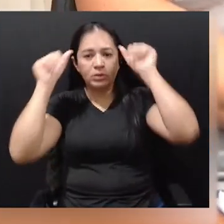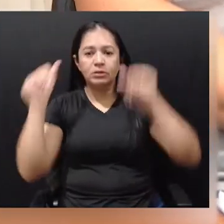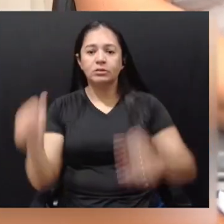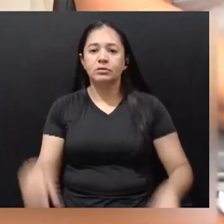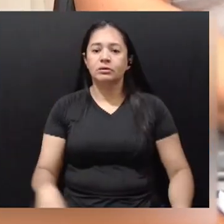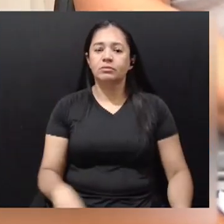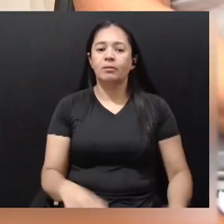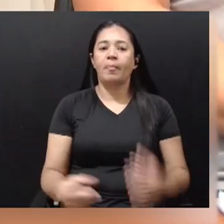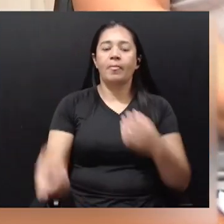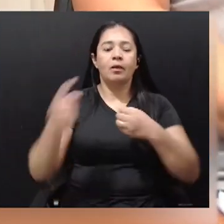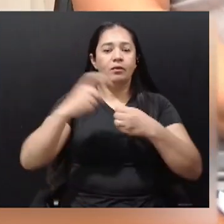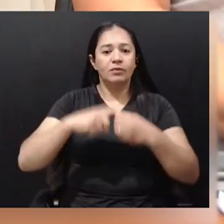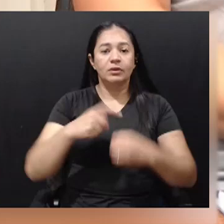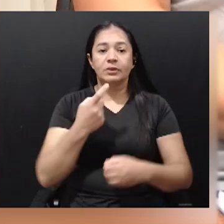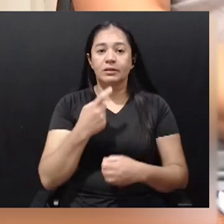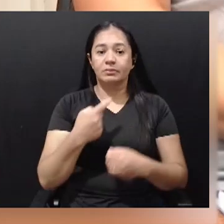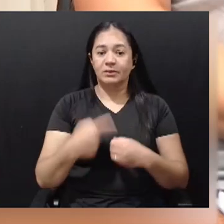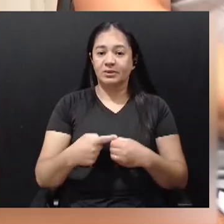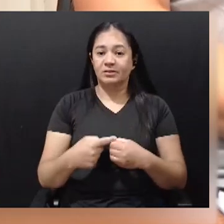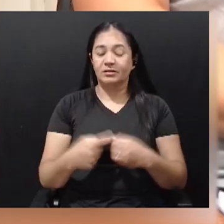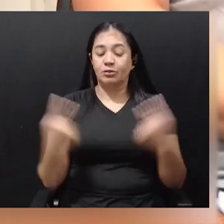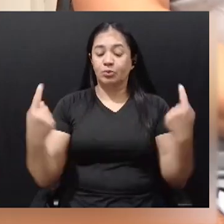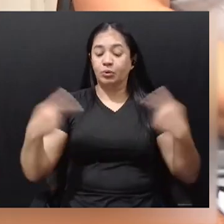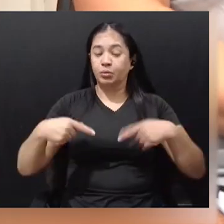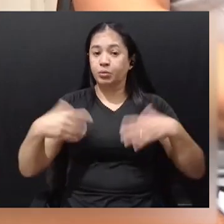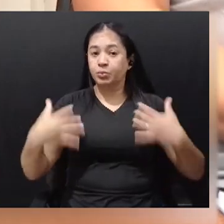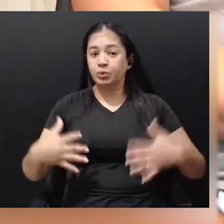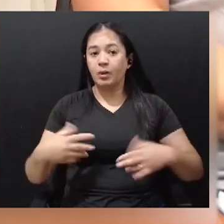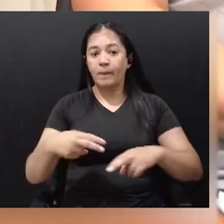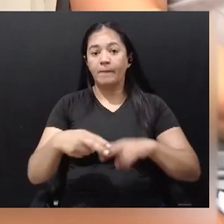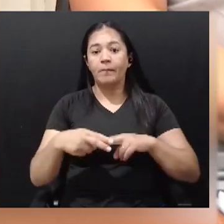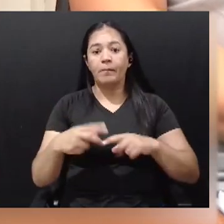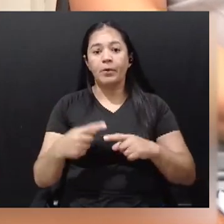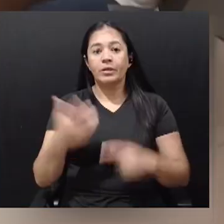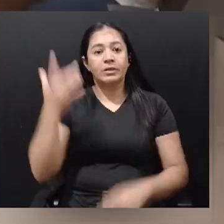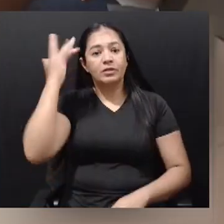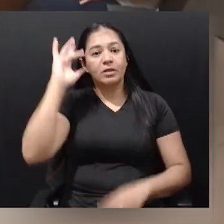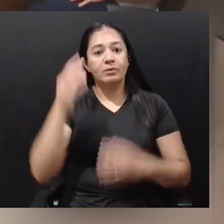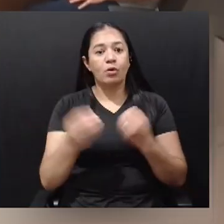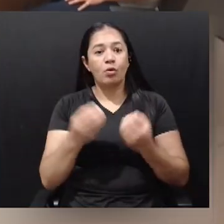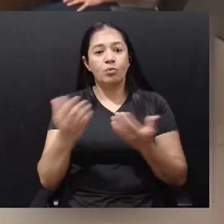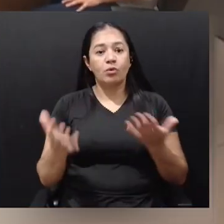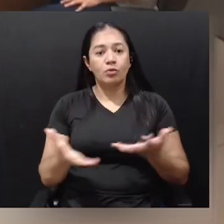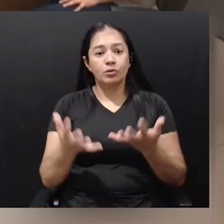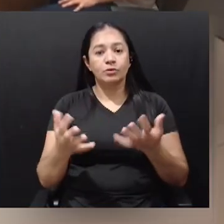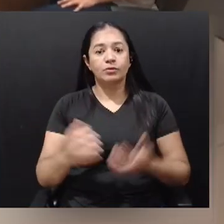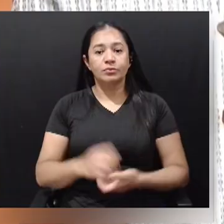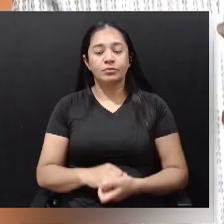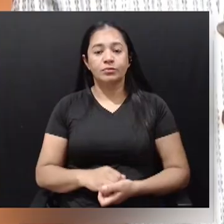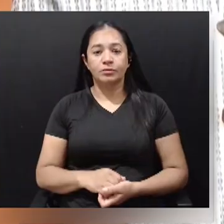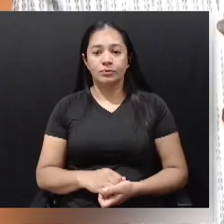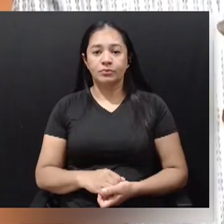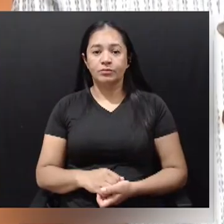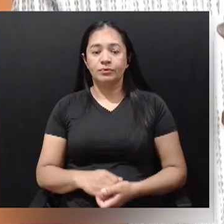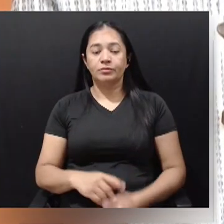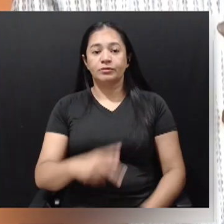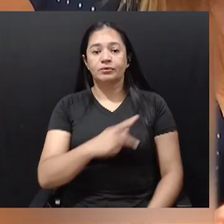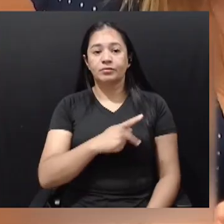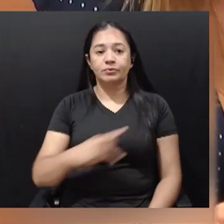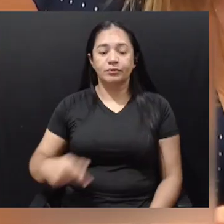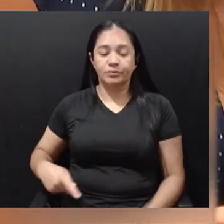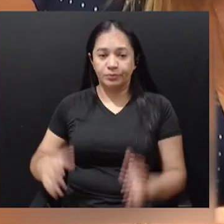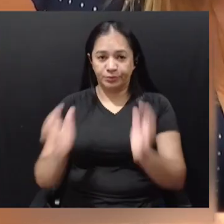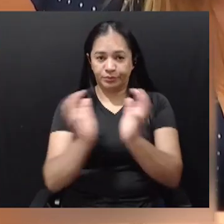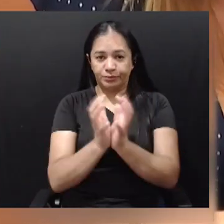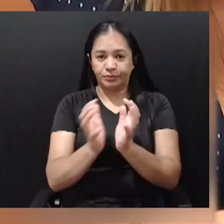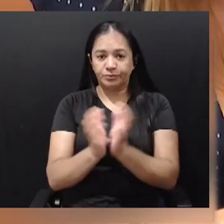acaba sendo um grande desafio por não saber muito bem como contribuir nessas produções. O presidente da comissão, o vereador Igor Diego,